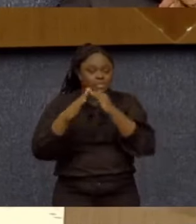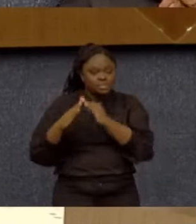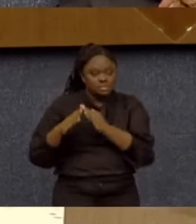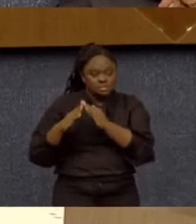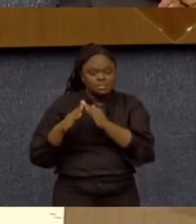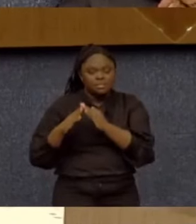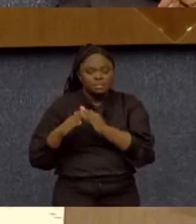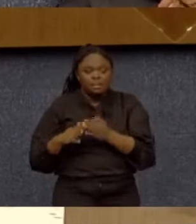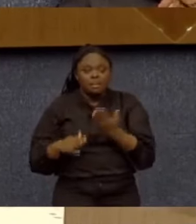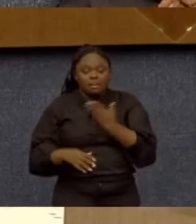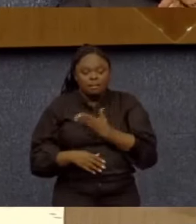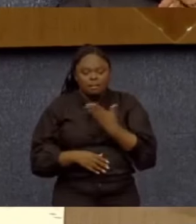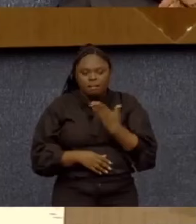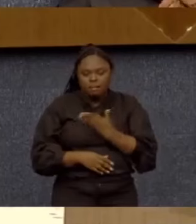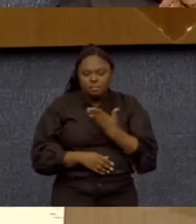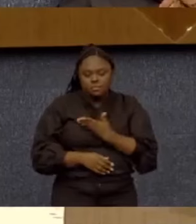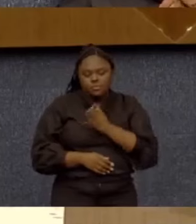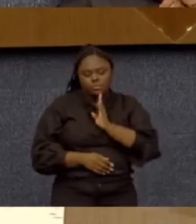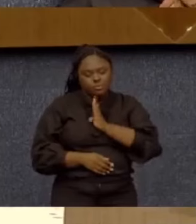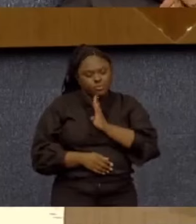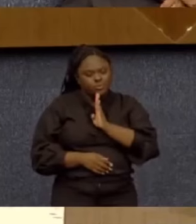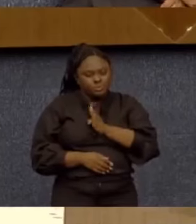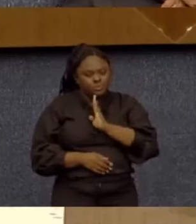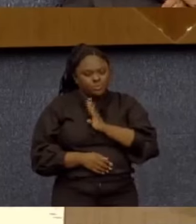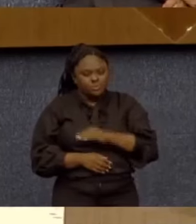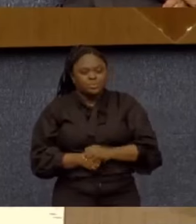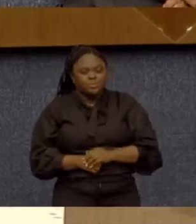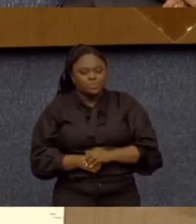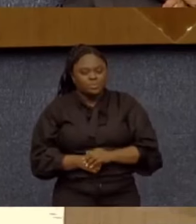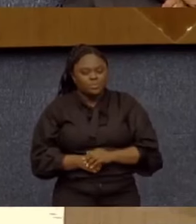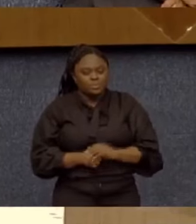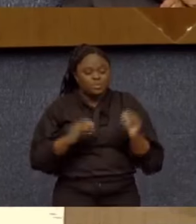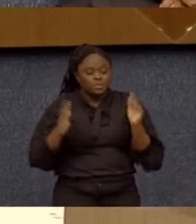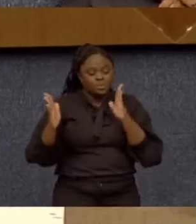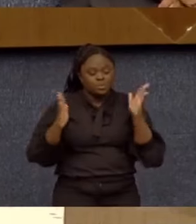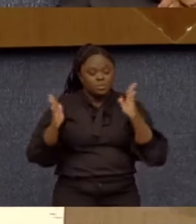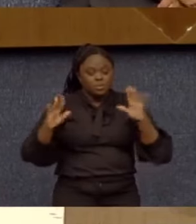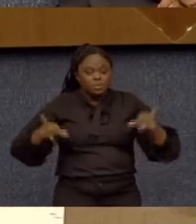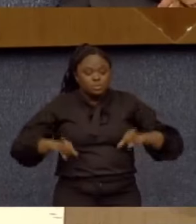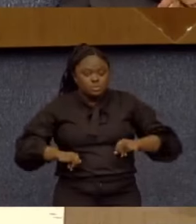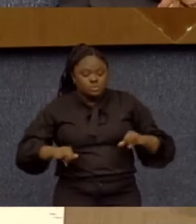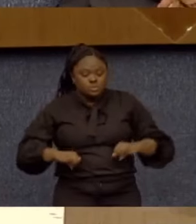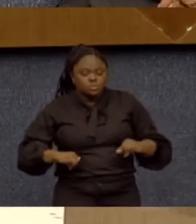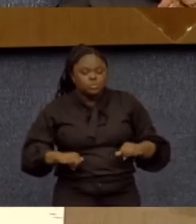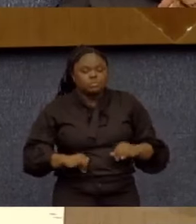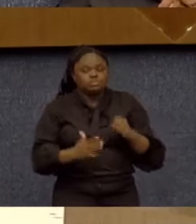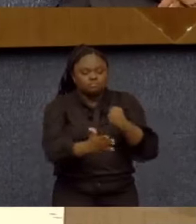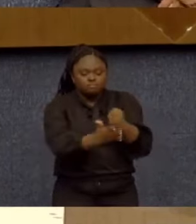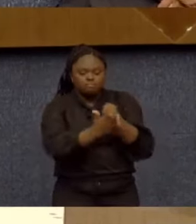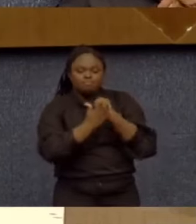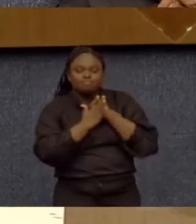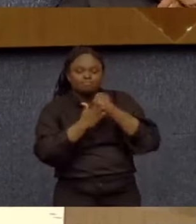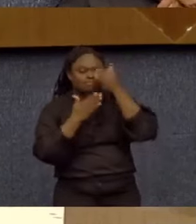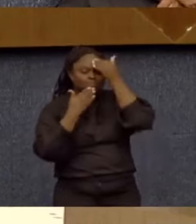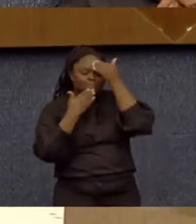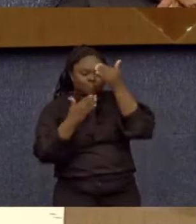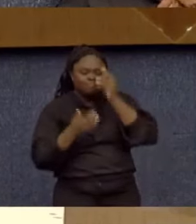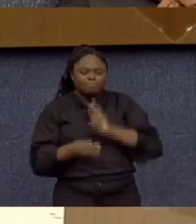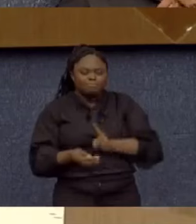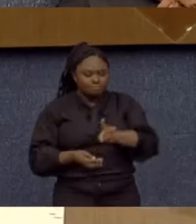morada, amiga querida do coração, socorrista nos momentos de dor, gratidão